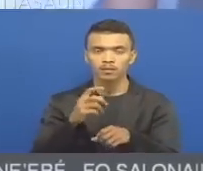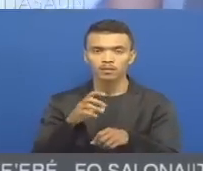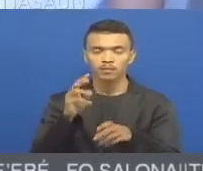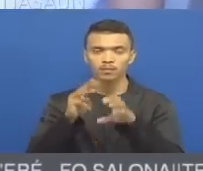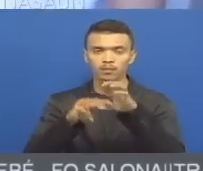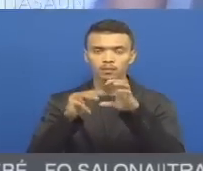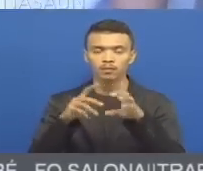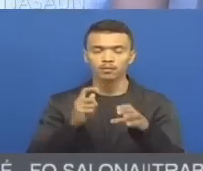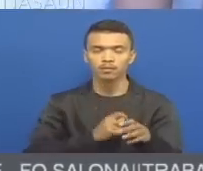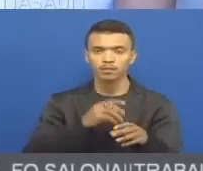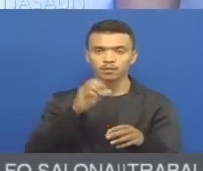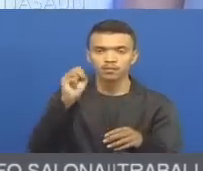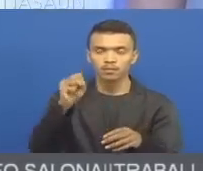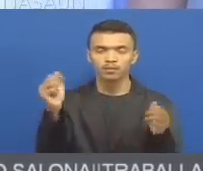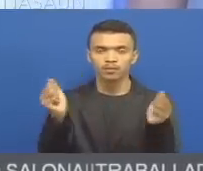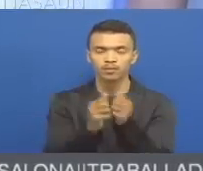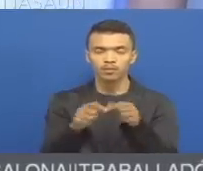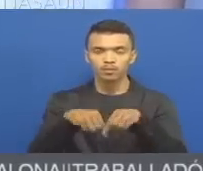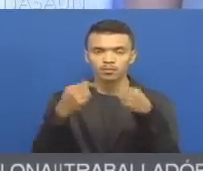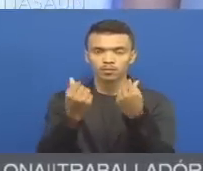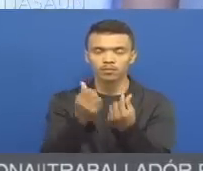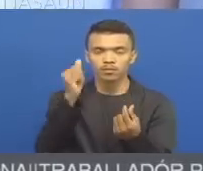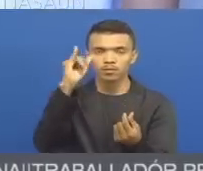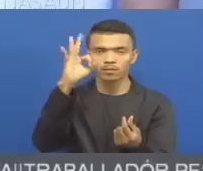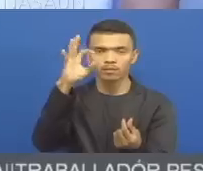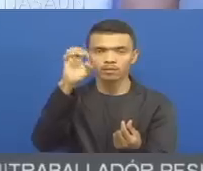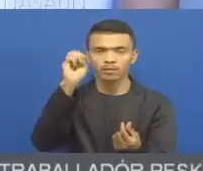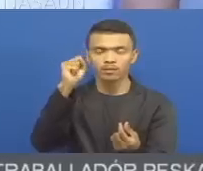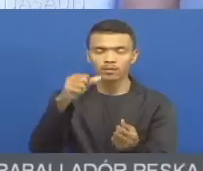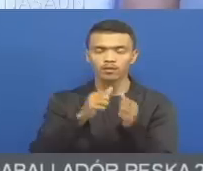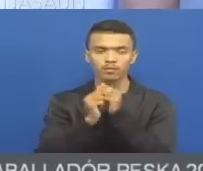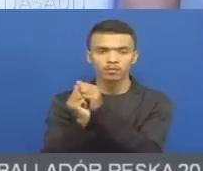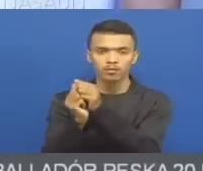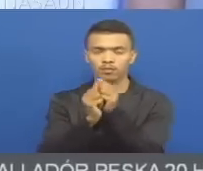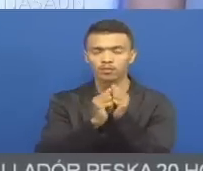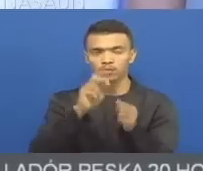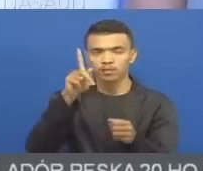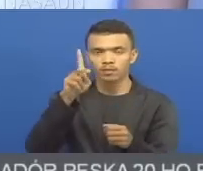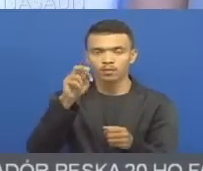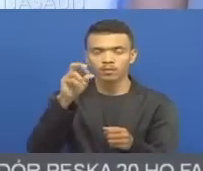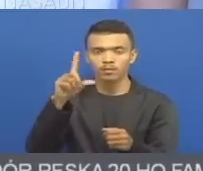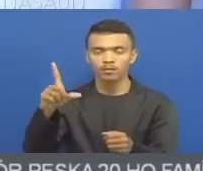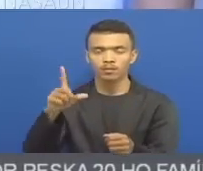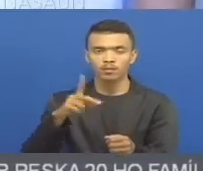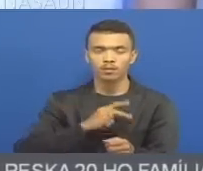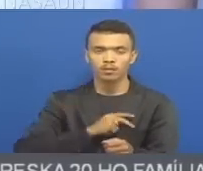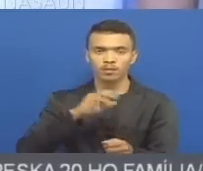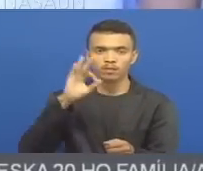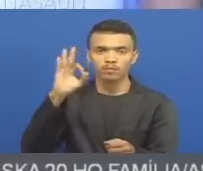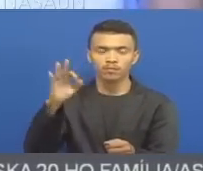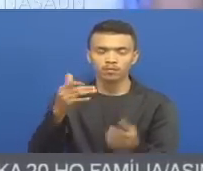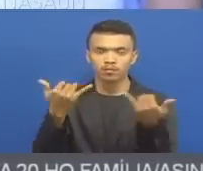tira, relaciona a equipa conjunta a IFAESA, acompanha Rússia, Polícia Nacional Timor-Leste, esquadra na infeto,